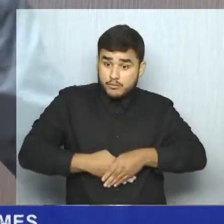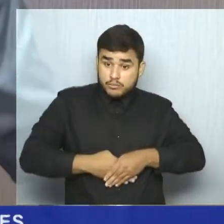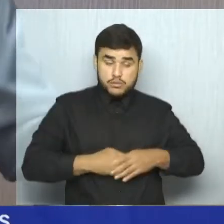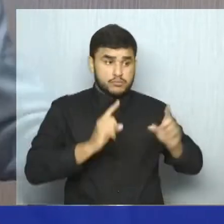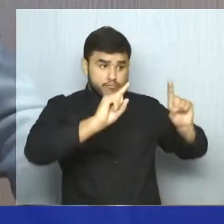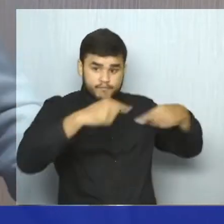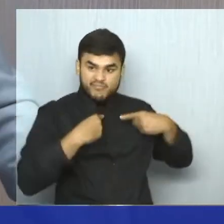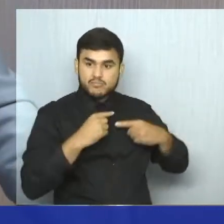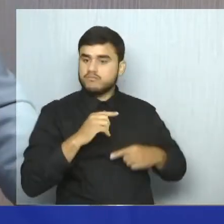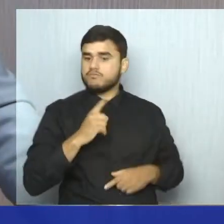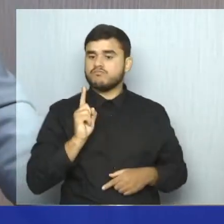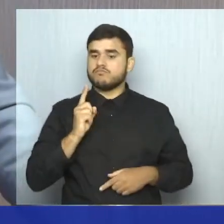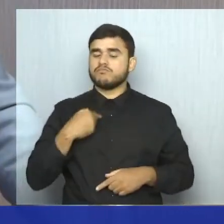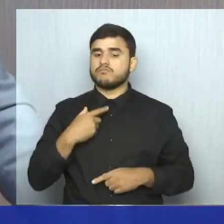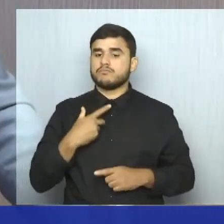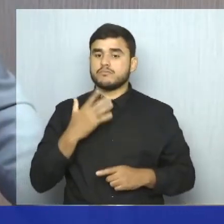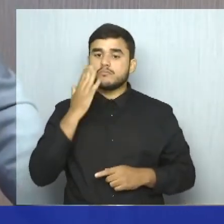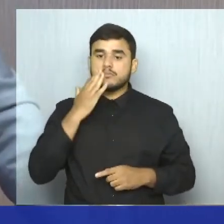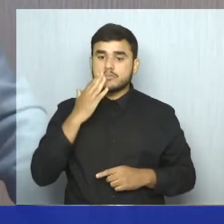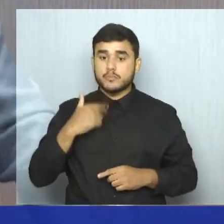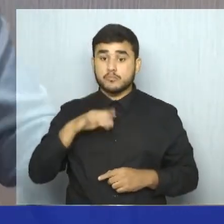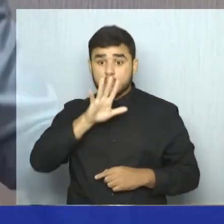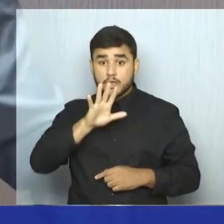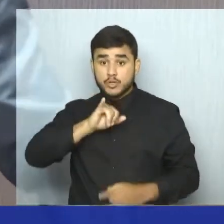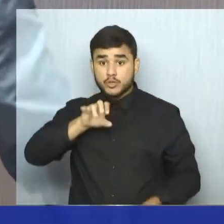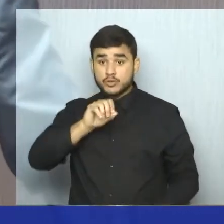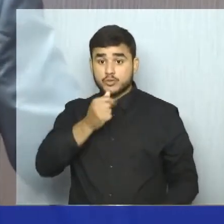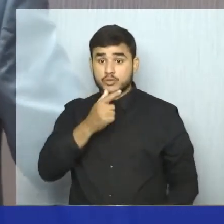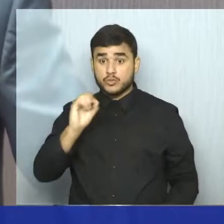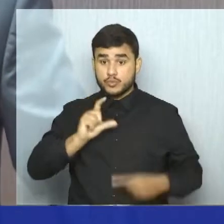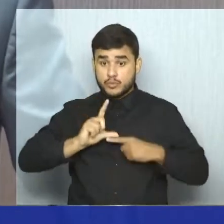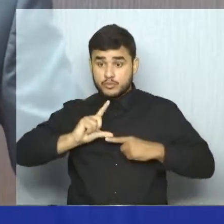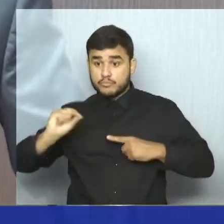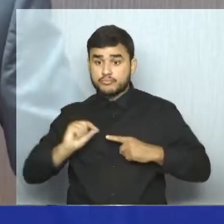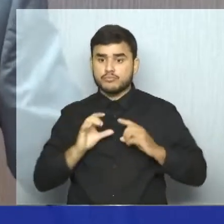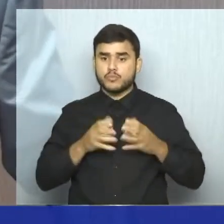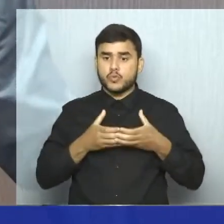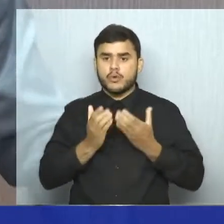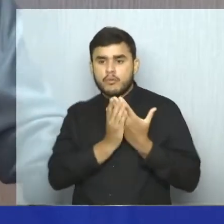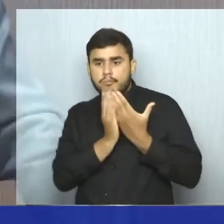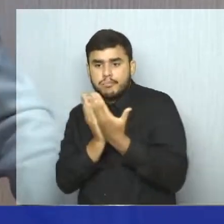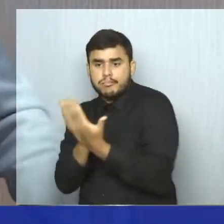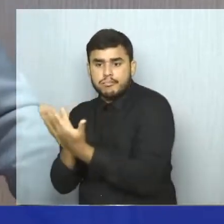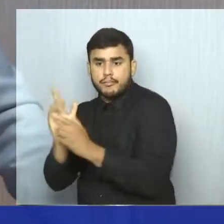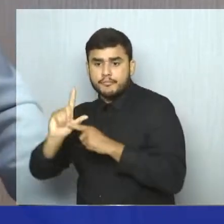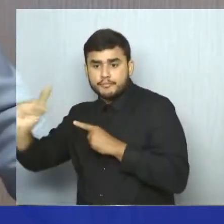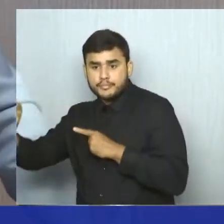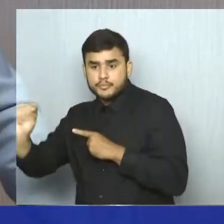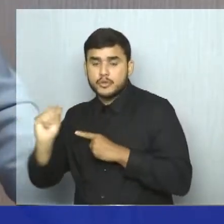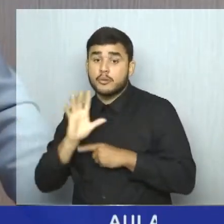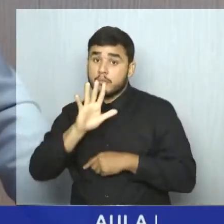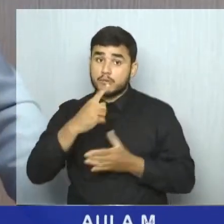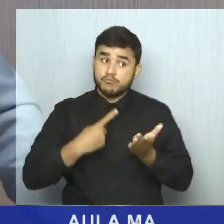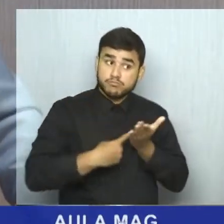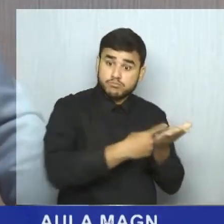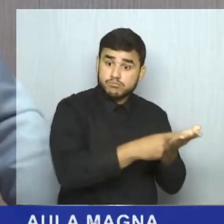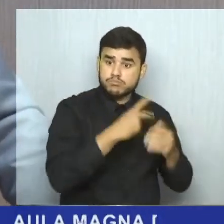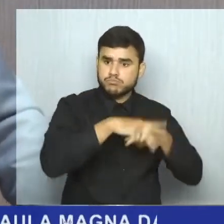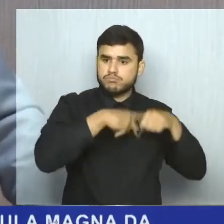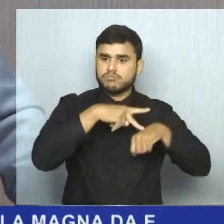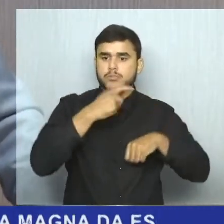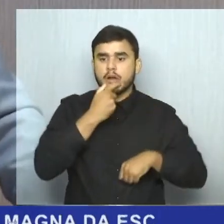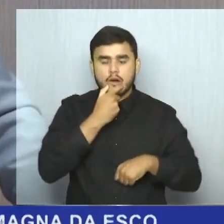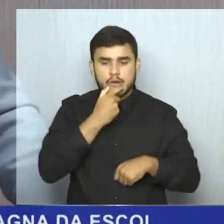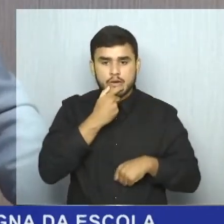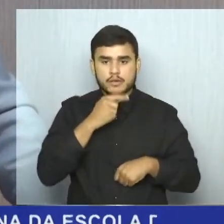bem verdade que ele faz uma fuga, mas é uma fuga organizada. Baseou-se com os ingleses numa estratégia, transferiu a